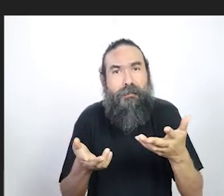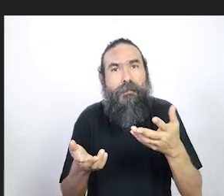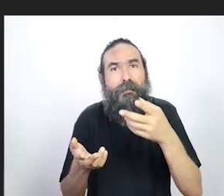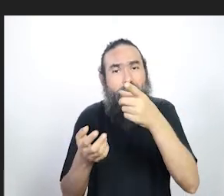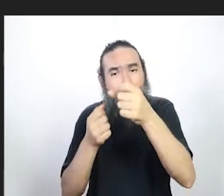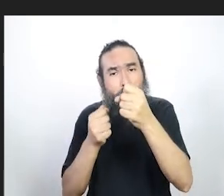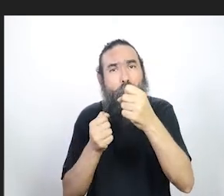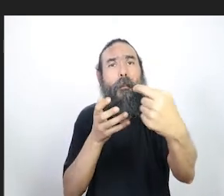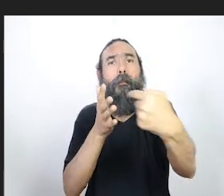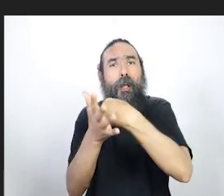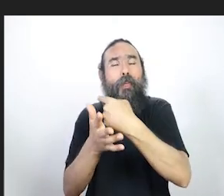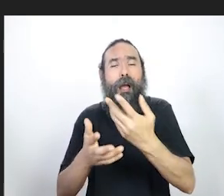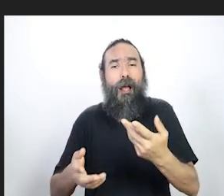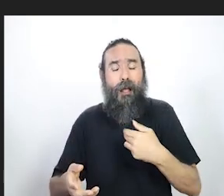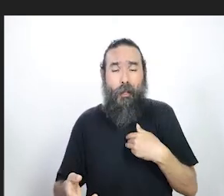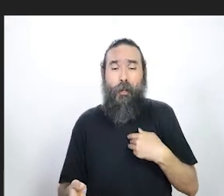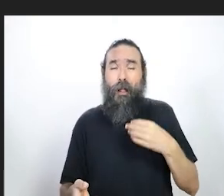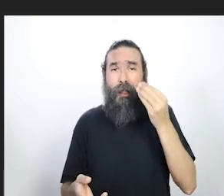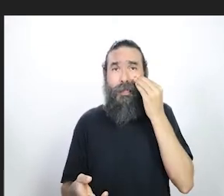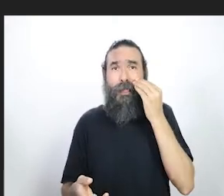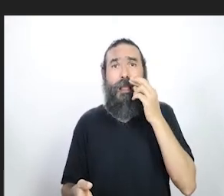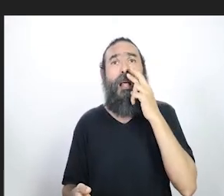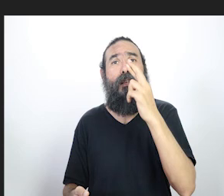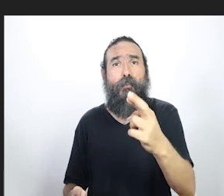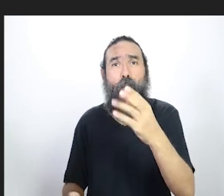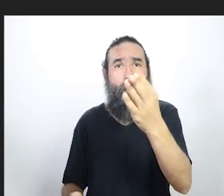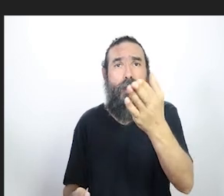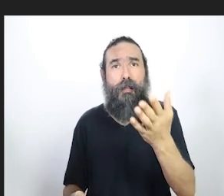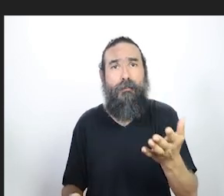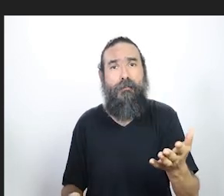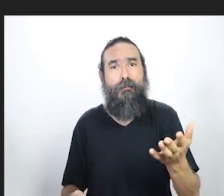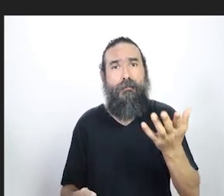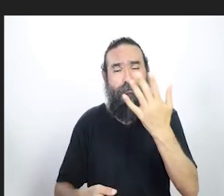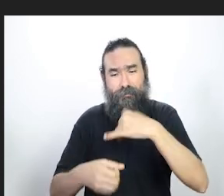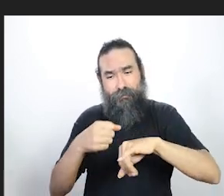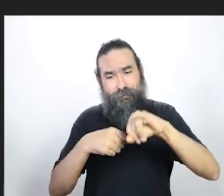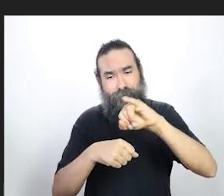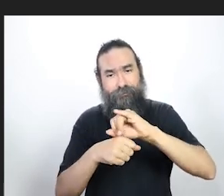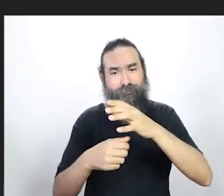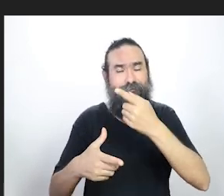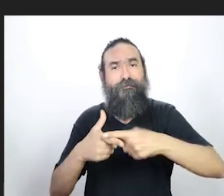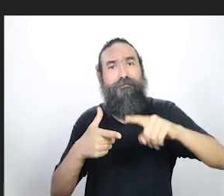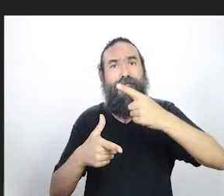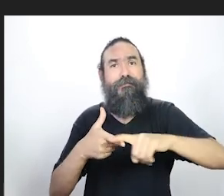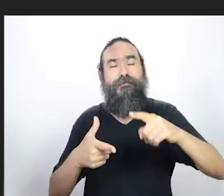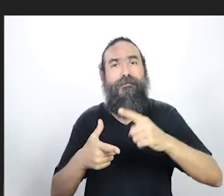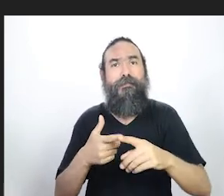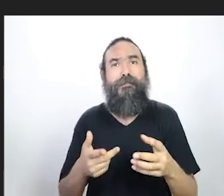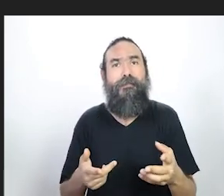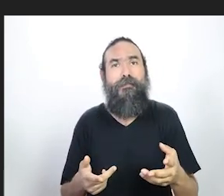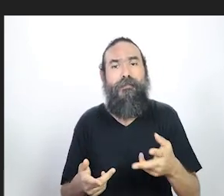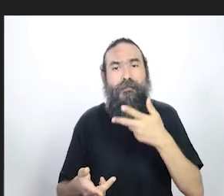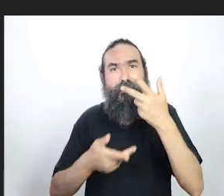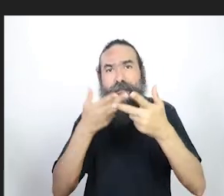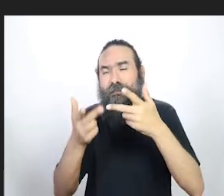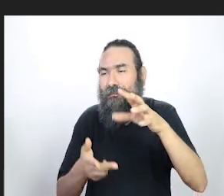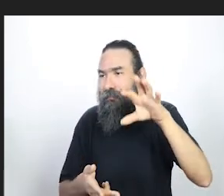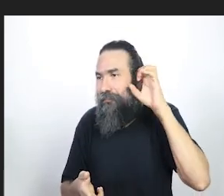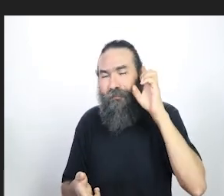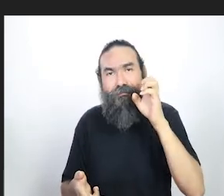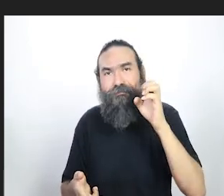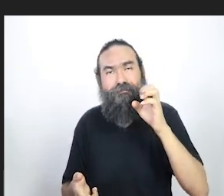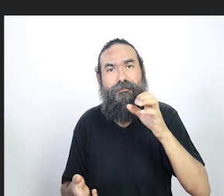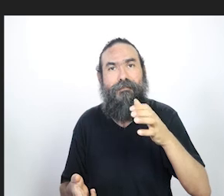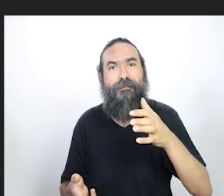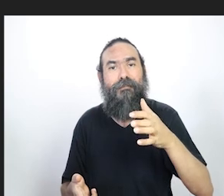Faz a pergunta aí, vai fazendo, vou tentar responder. Você está me ouvindo bem? Queria saber dos outros fãs que